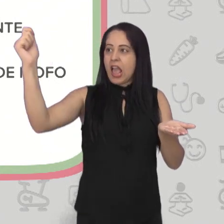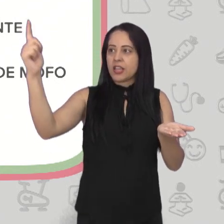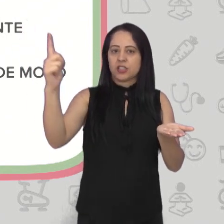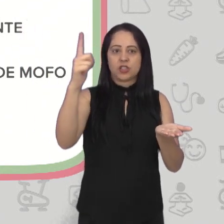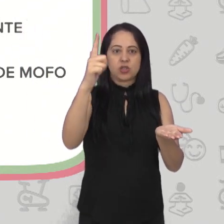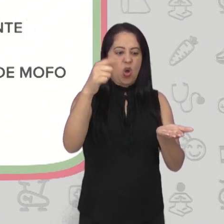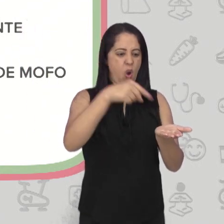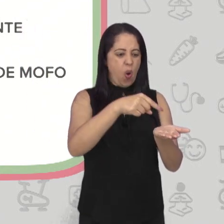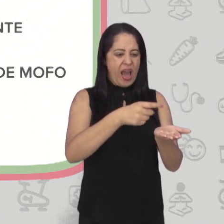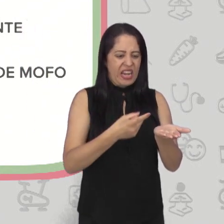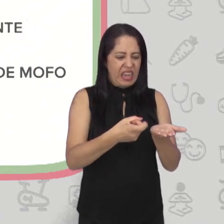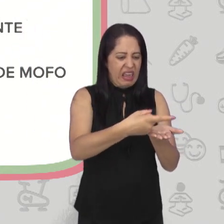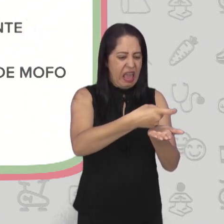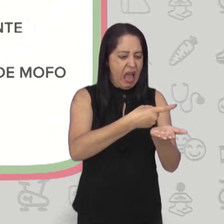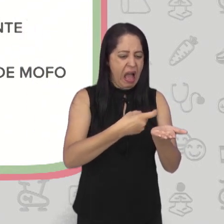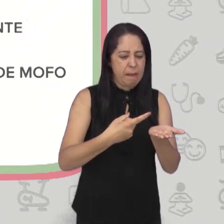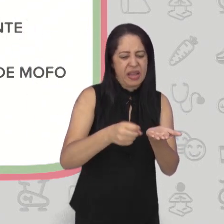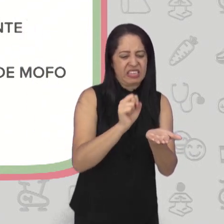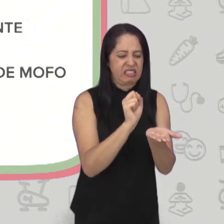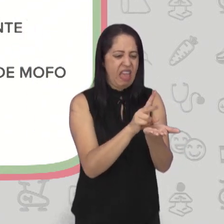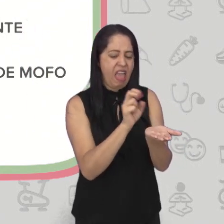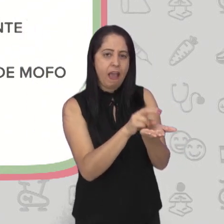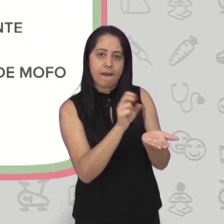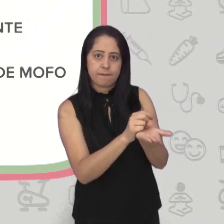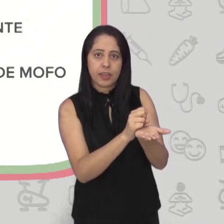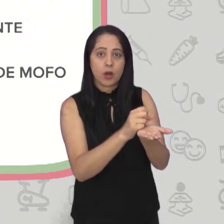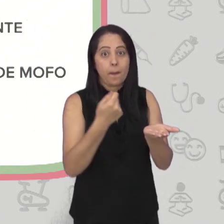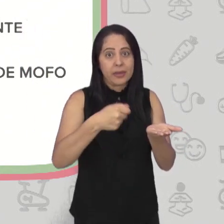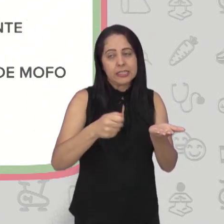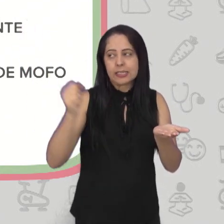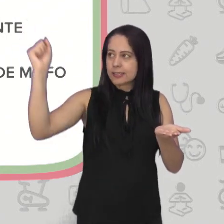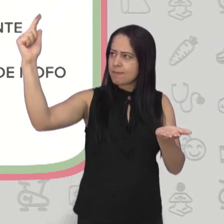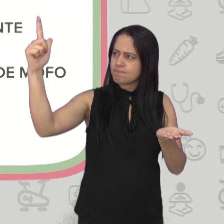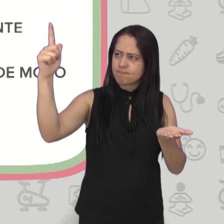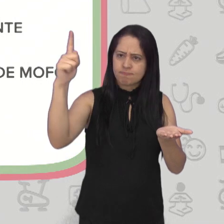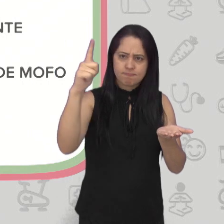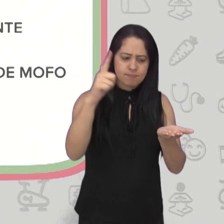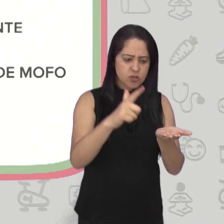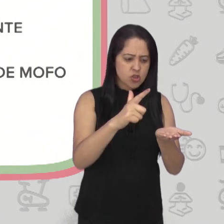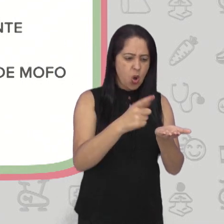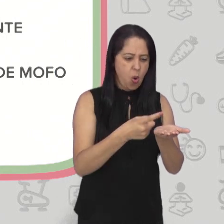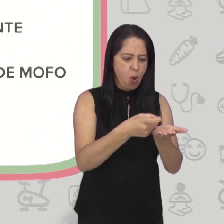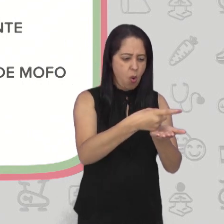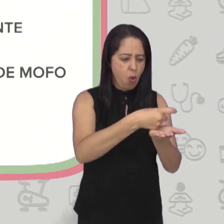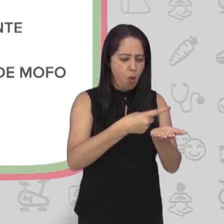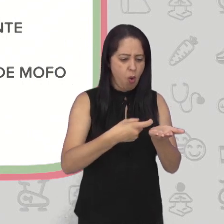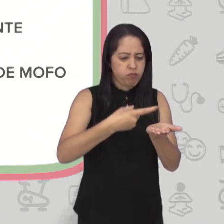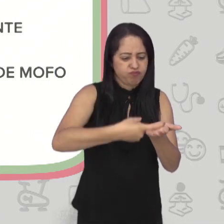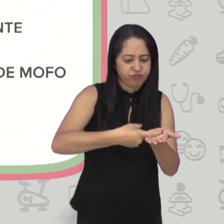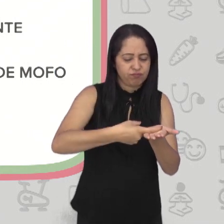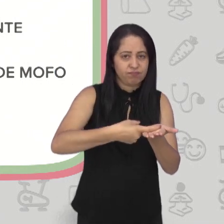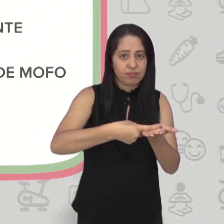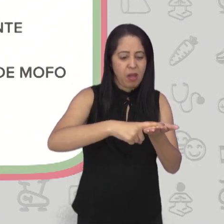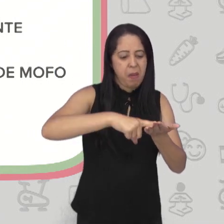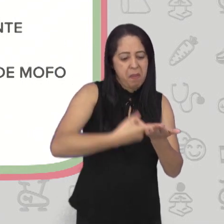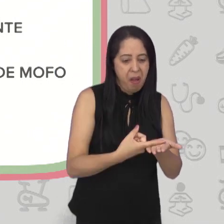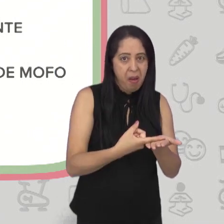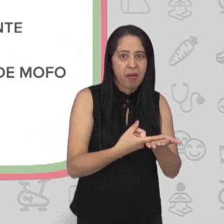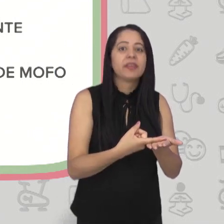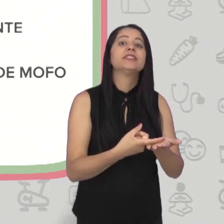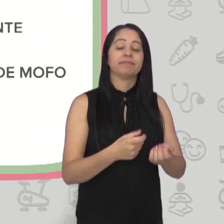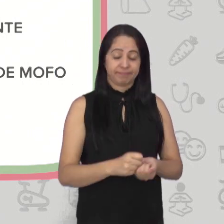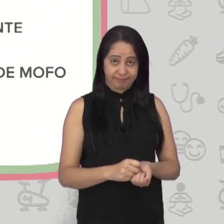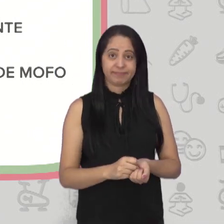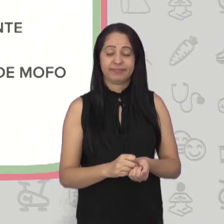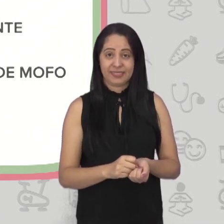travesseiros e colocá-los para tomar sol. Então, essa medida é bem legal, porque é o maior local onde a gente tem os ácaros. Os ácaros são os maiores causadores